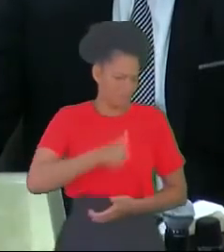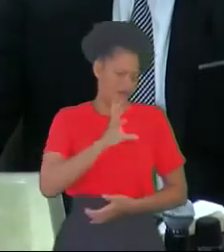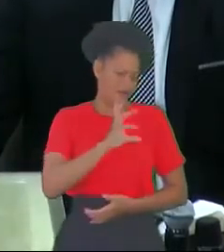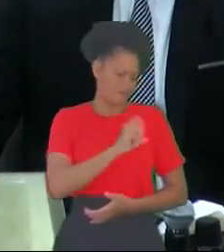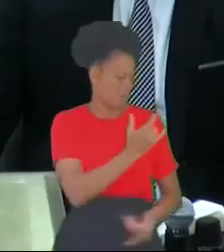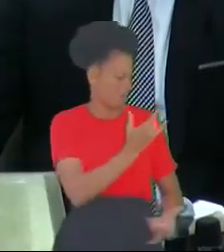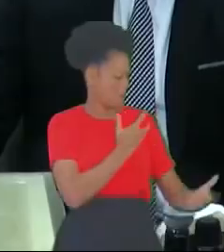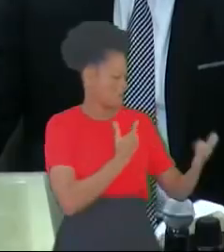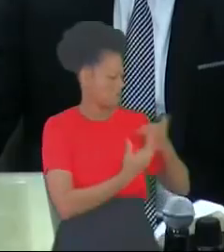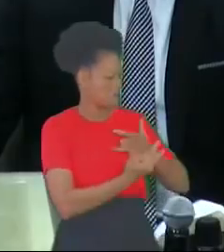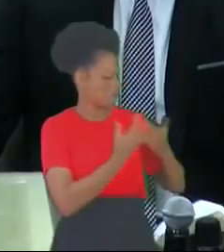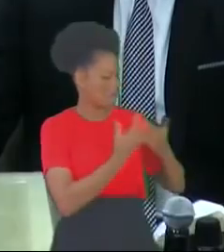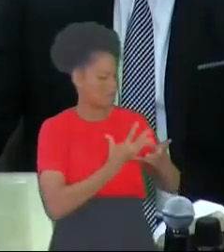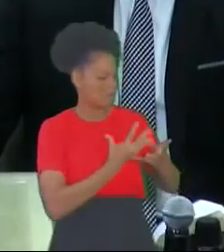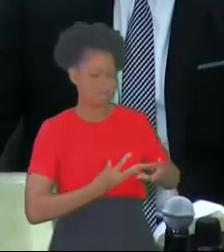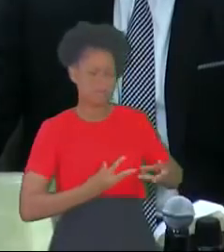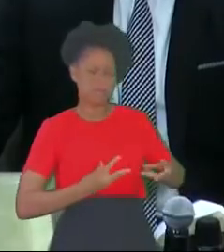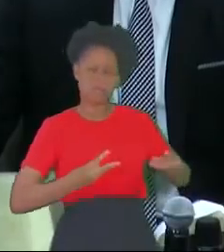amor.